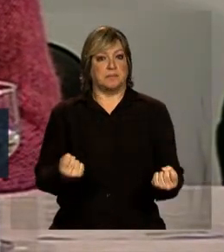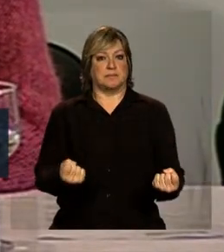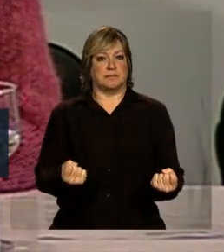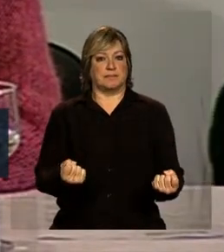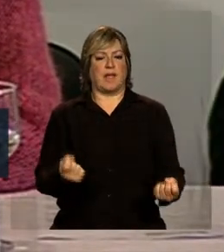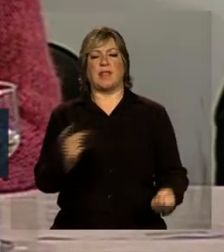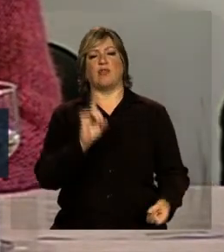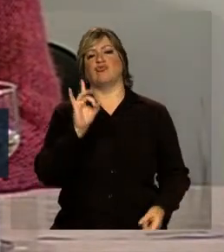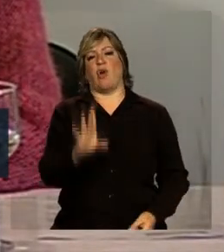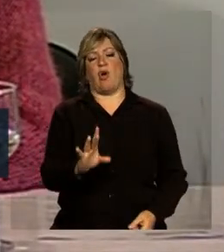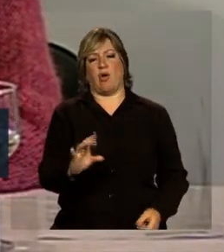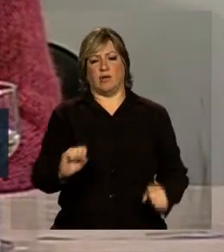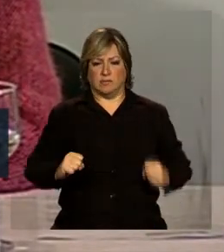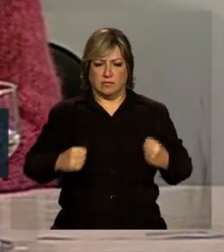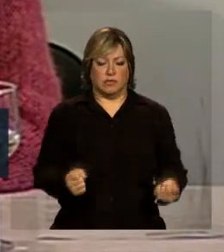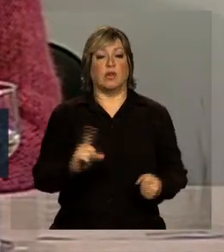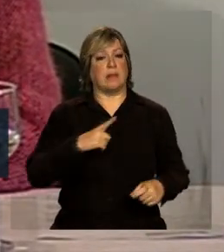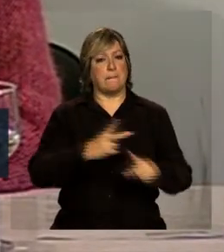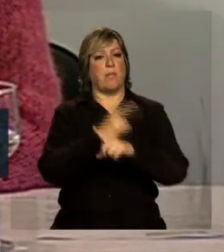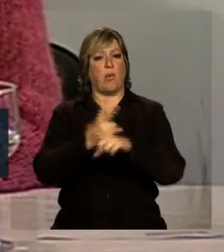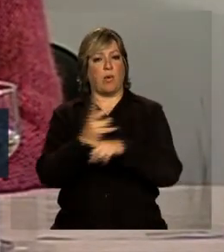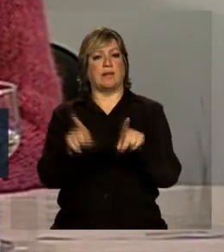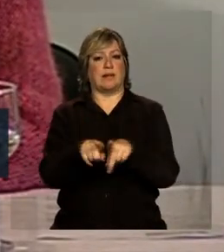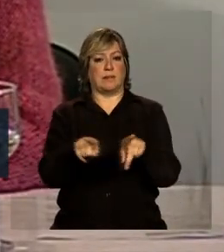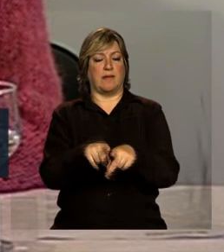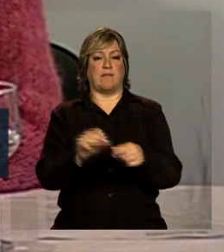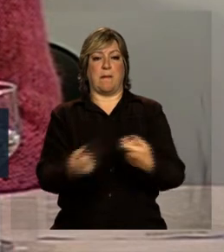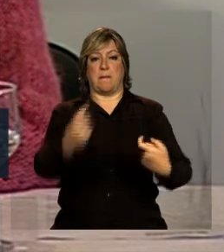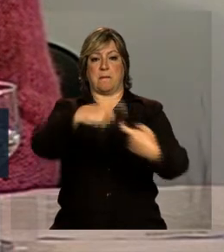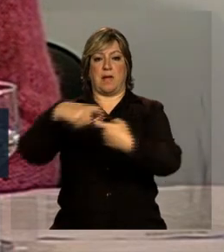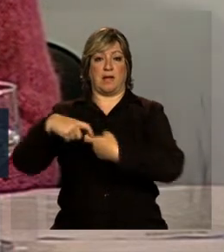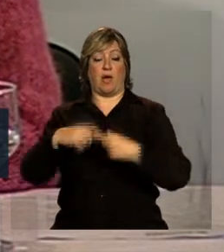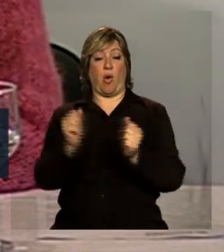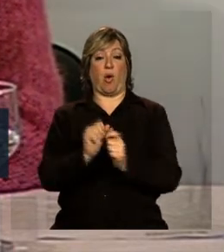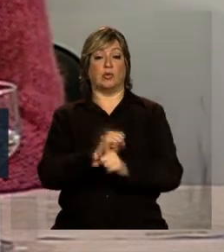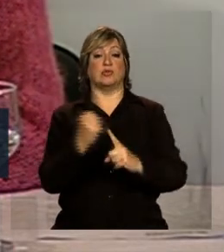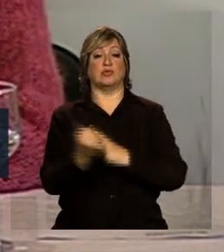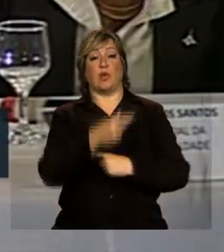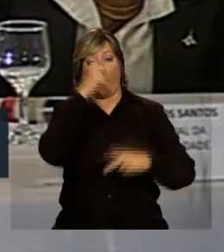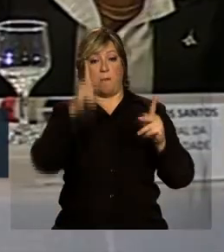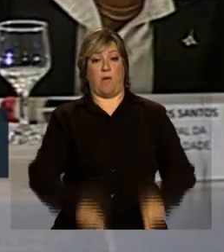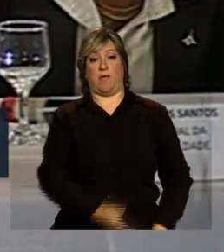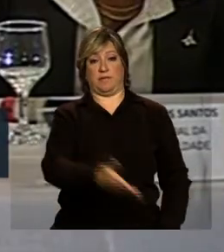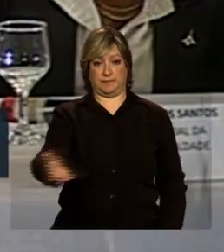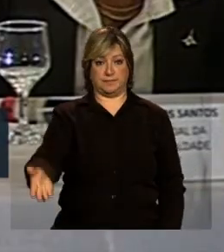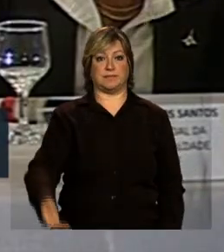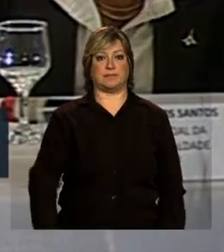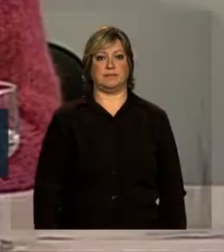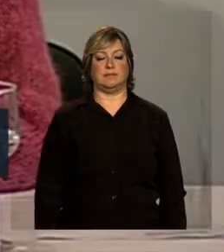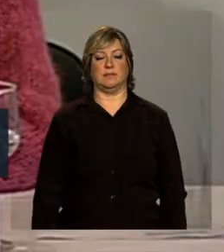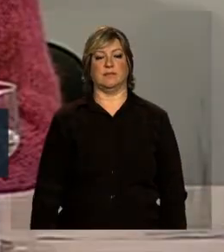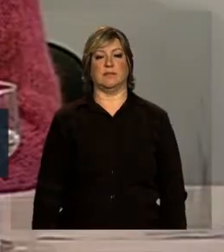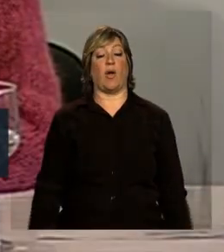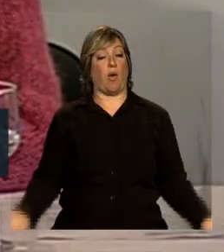só está se empenhando, está buscando também a parceria com a sociedade civil. Hoje em dia,